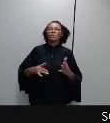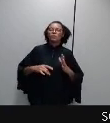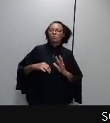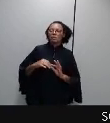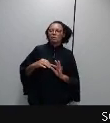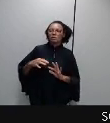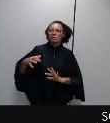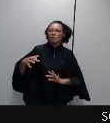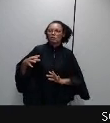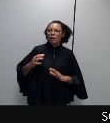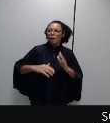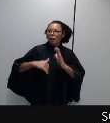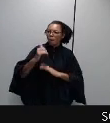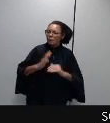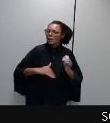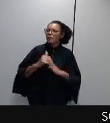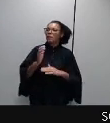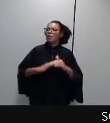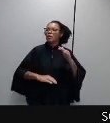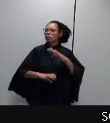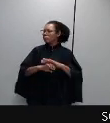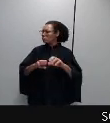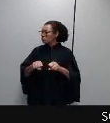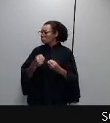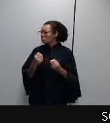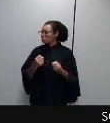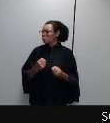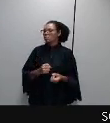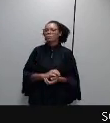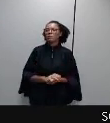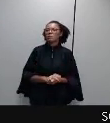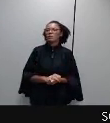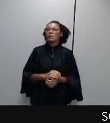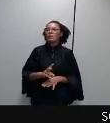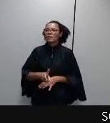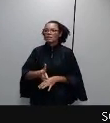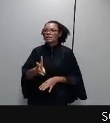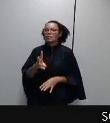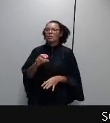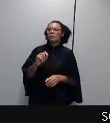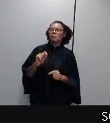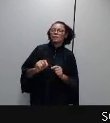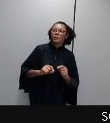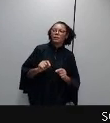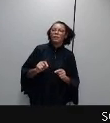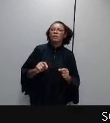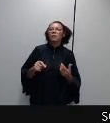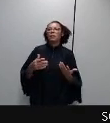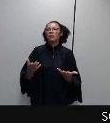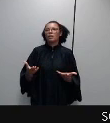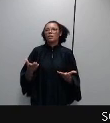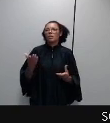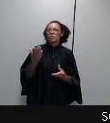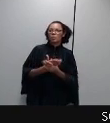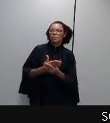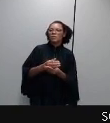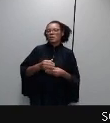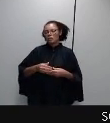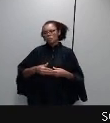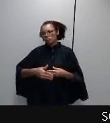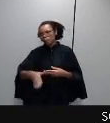plano falencial mas evidentemente sempre aqui e que ação executiva Em Curto seja